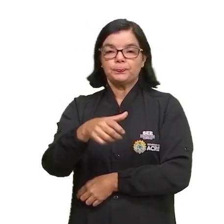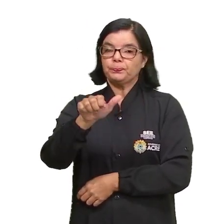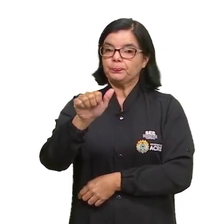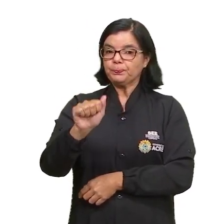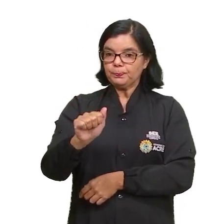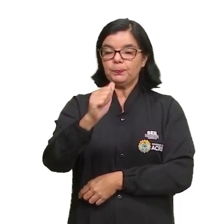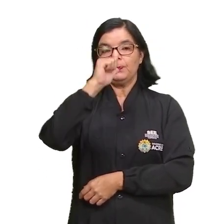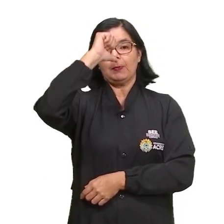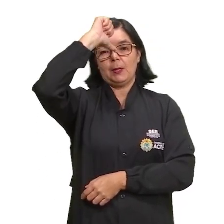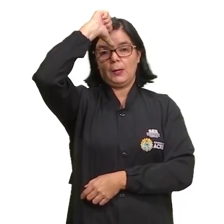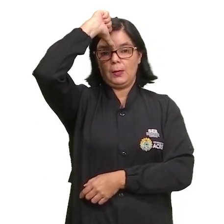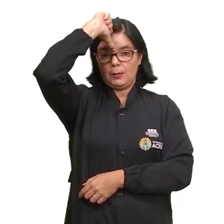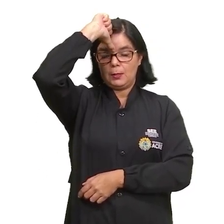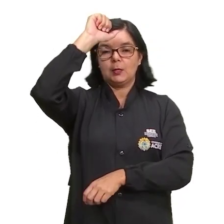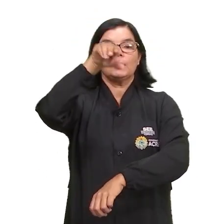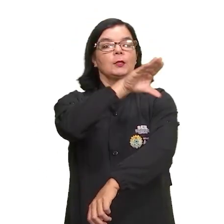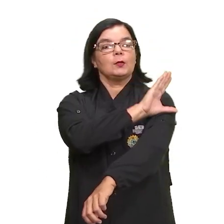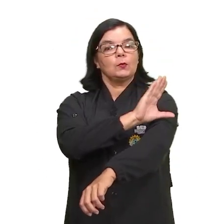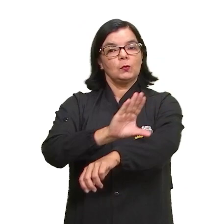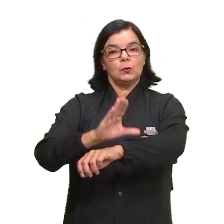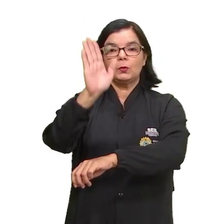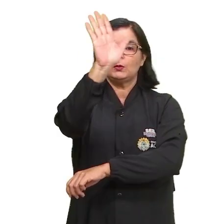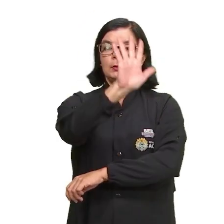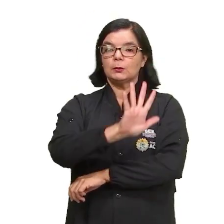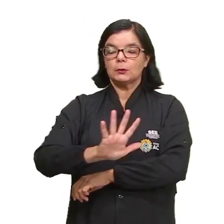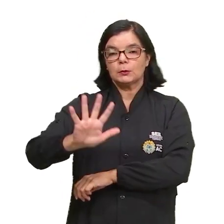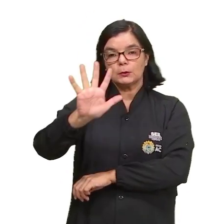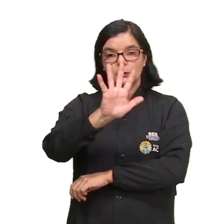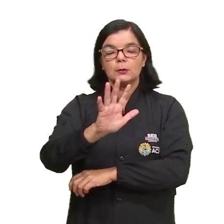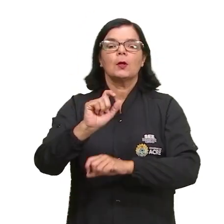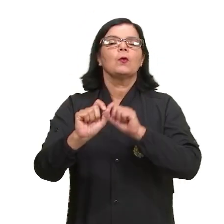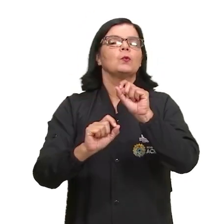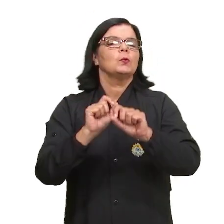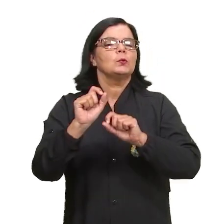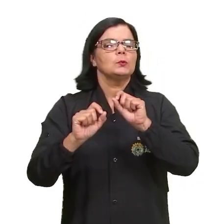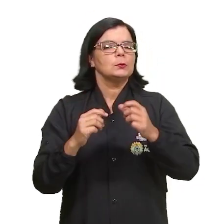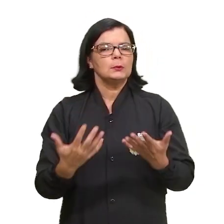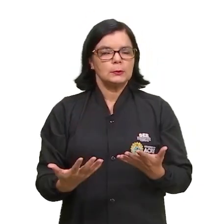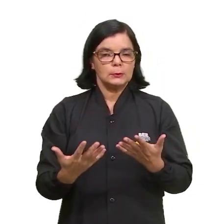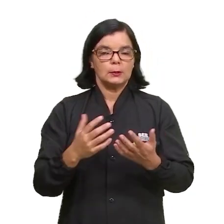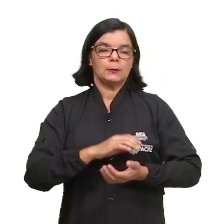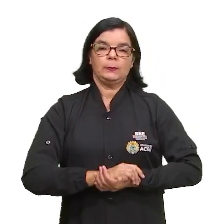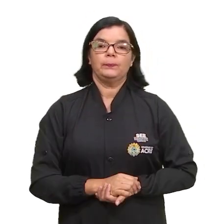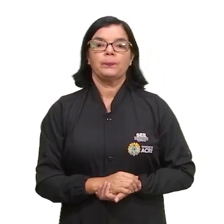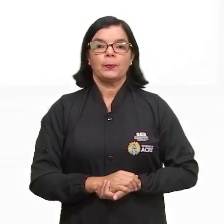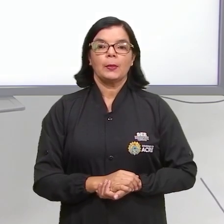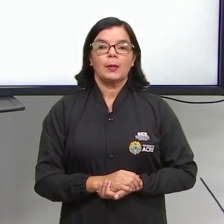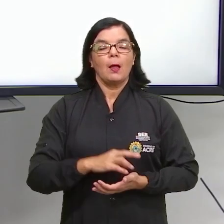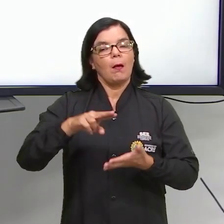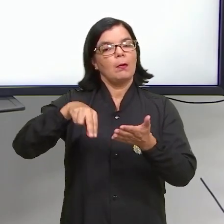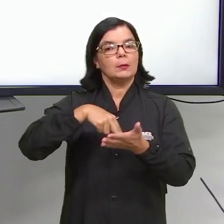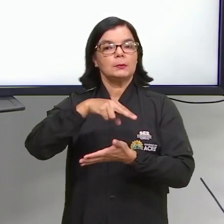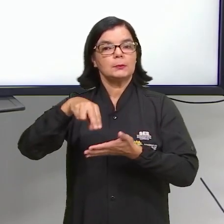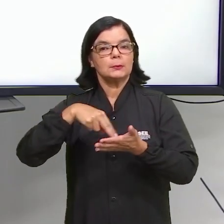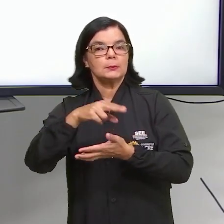seriam estereótipos da cultura nacional. O que seriam esses estereótipos da cultura nacional? A